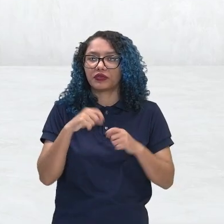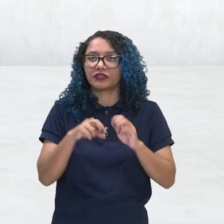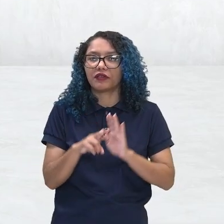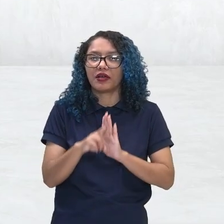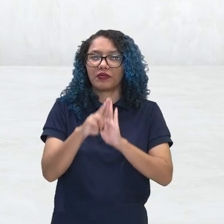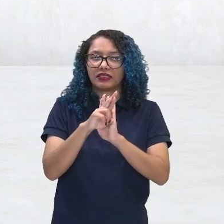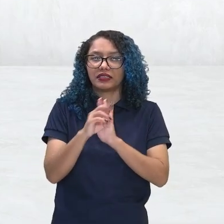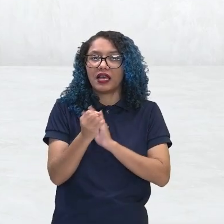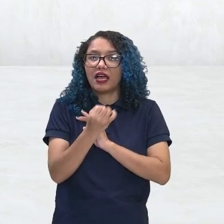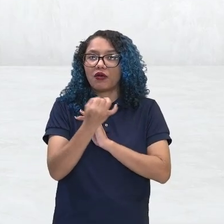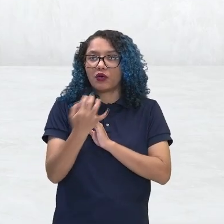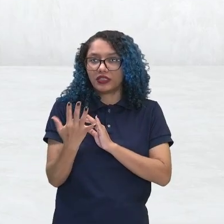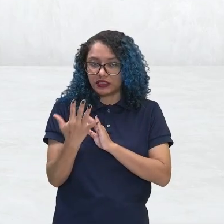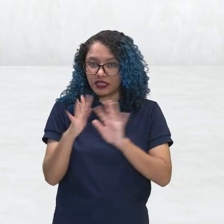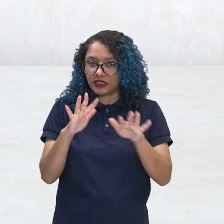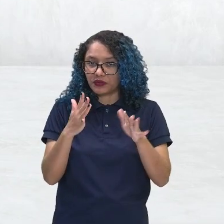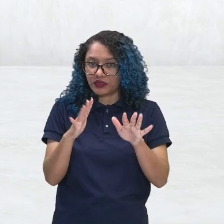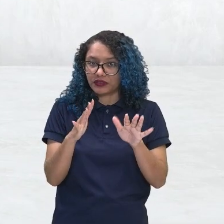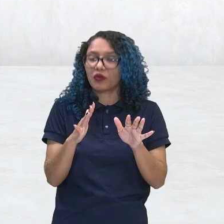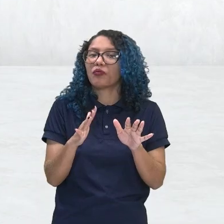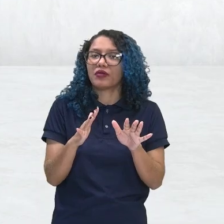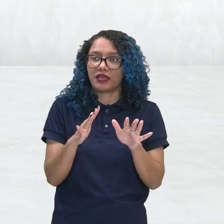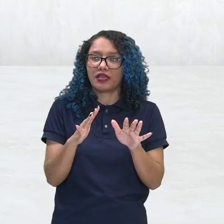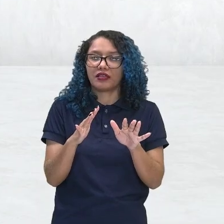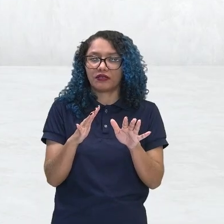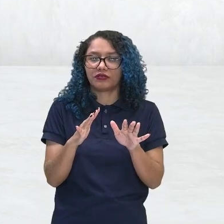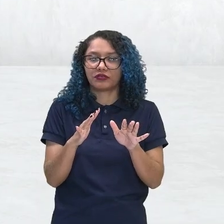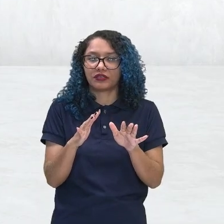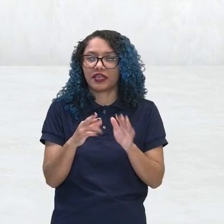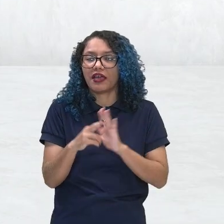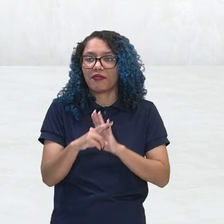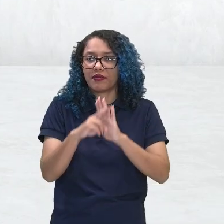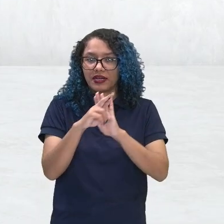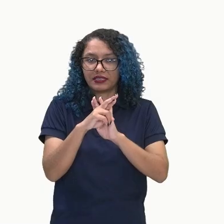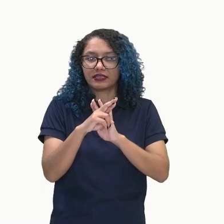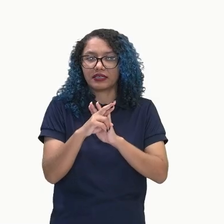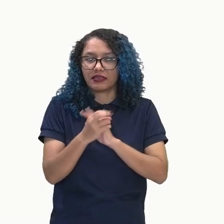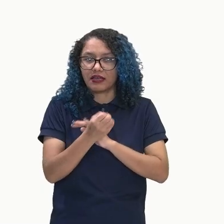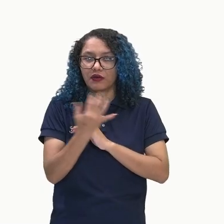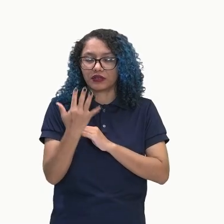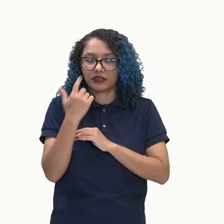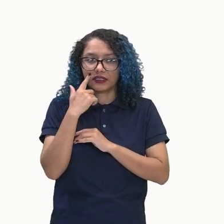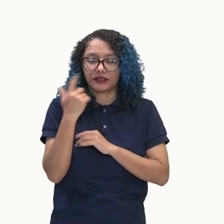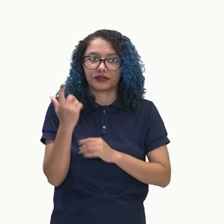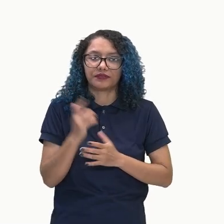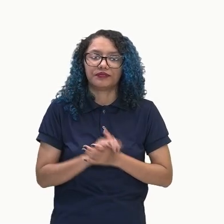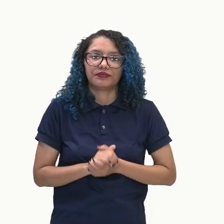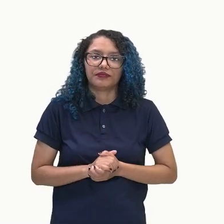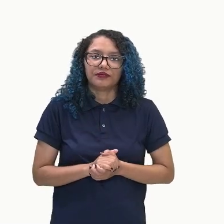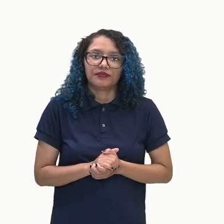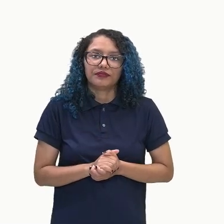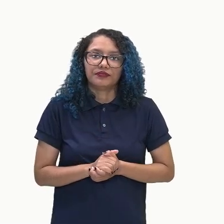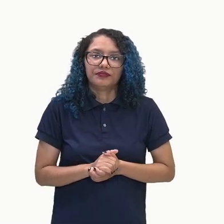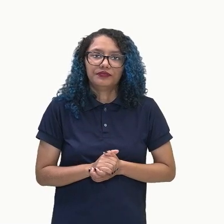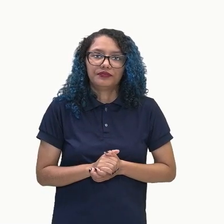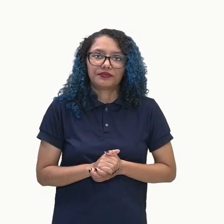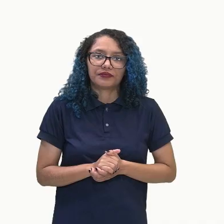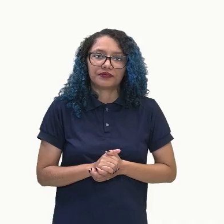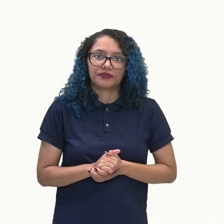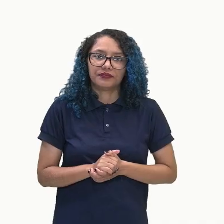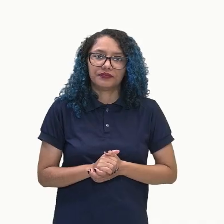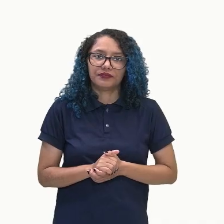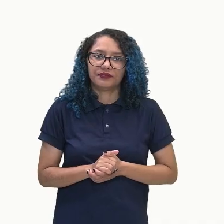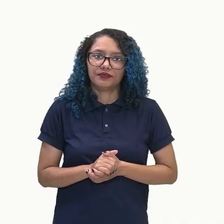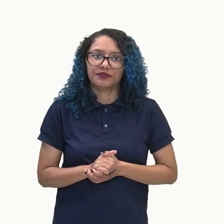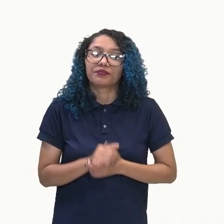número que registra aí, que mede essa capacidade. Então, vamos lá, de olho na tela para você não perder nenhum lance. As